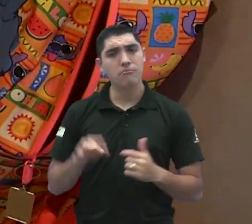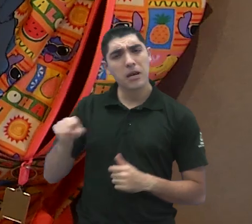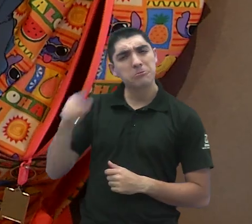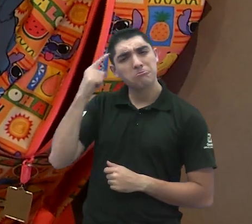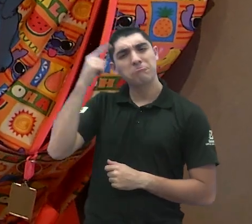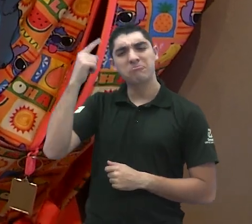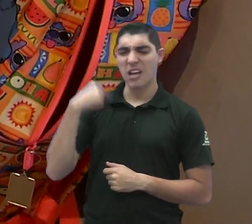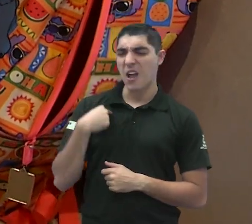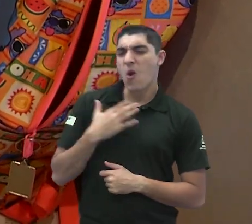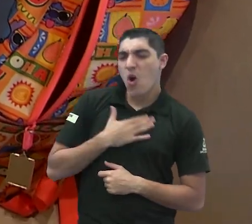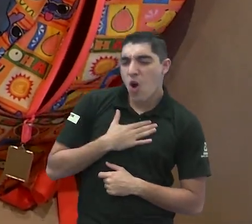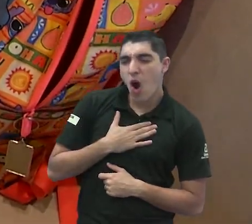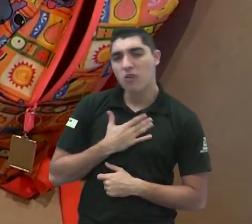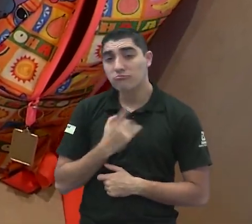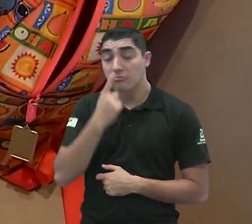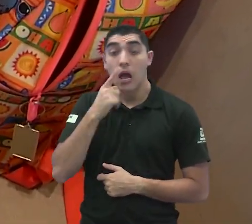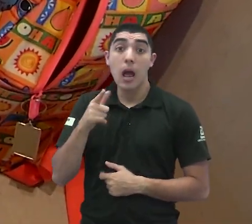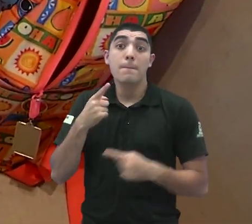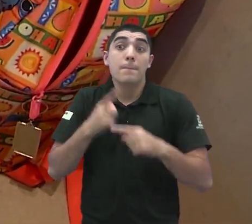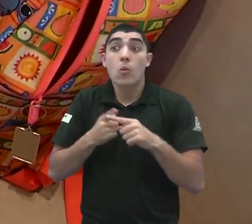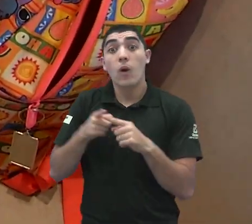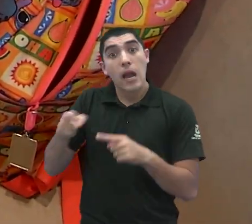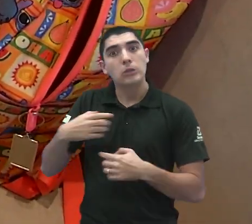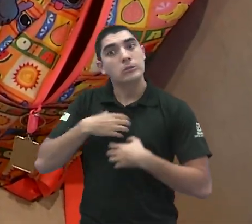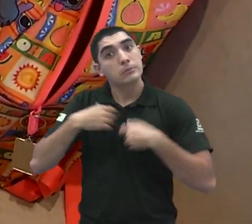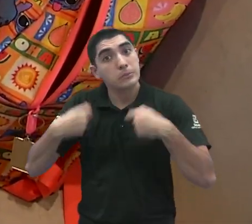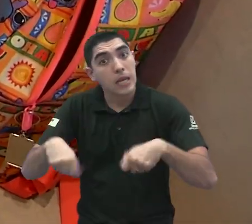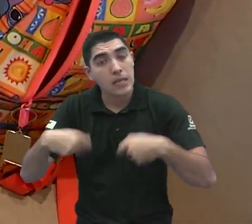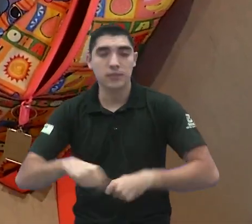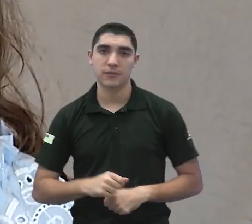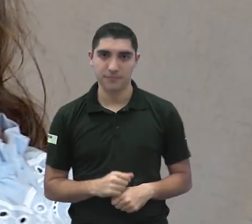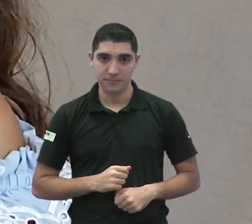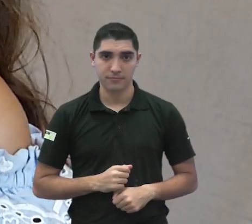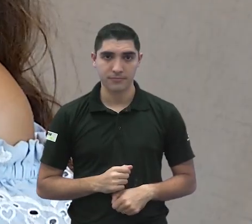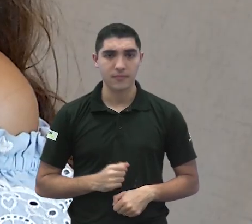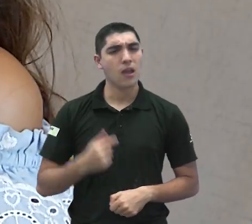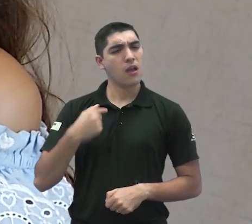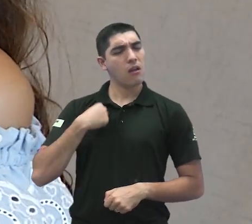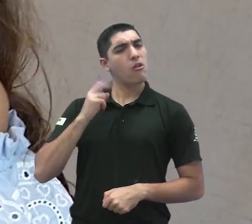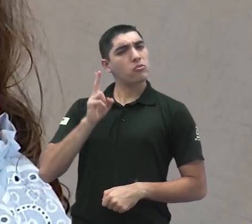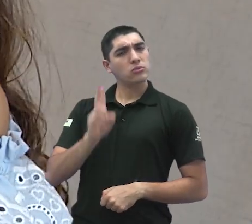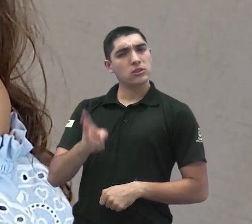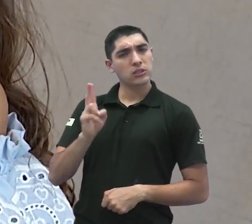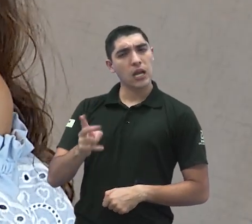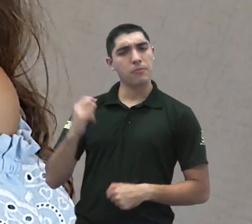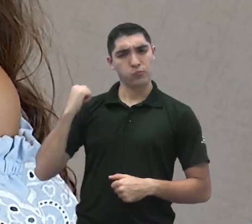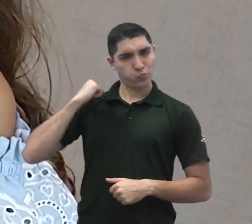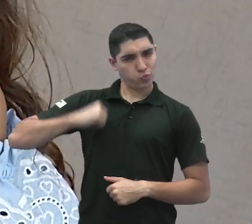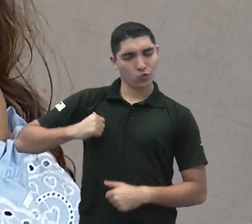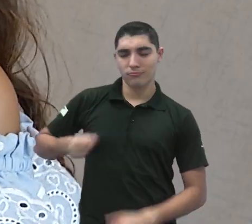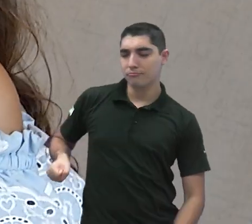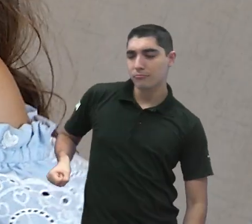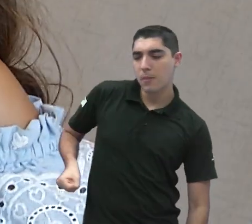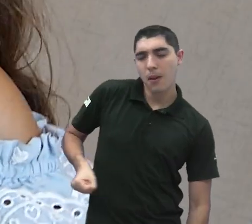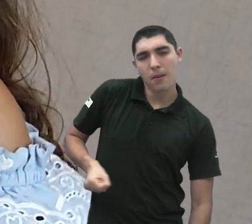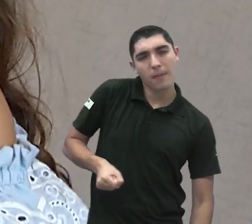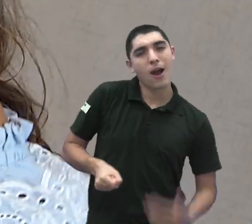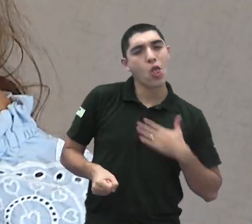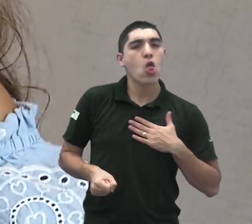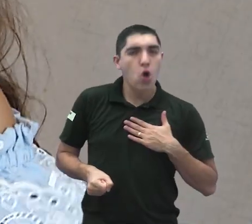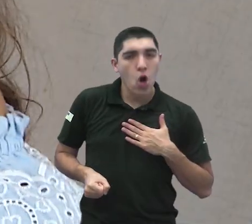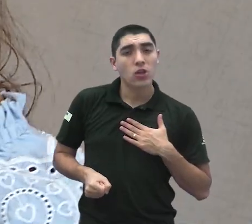A escolha não é uma questão de estilo, é de necessidade. Eu tinha sempre mochila de